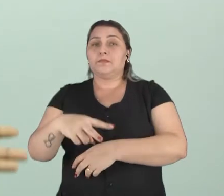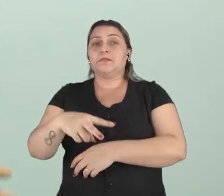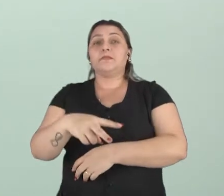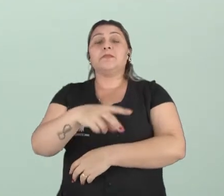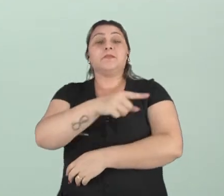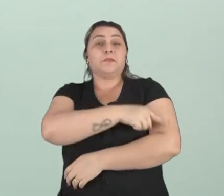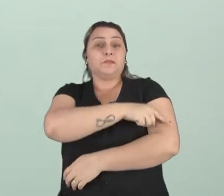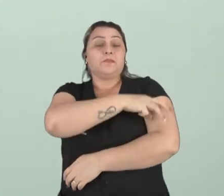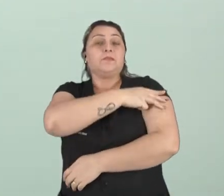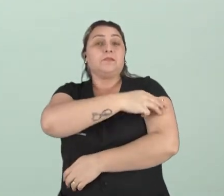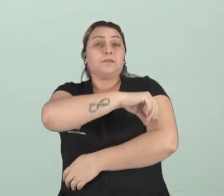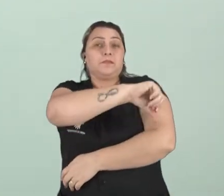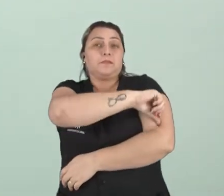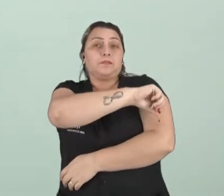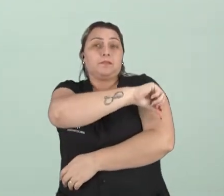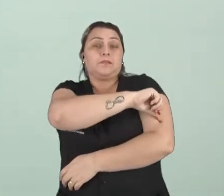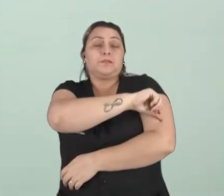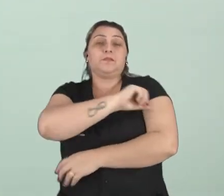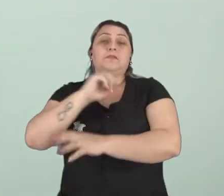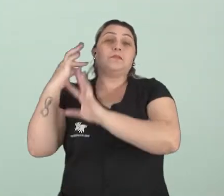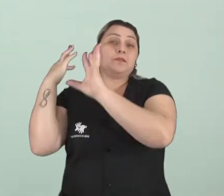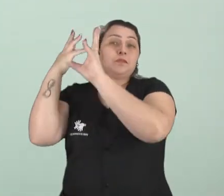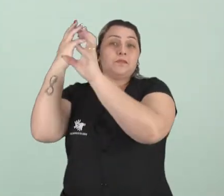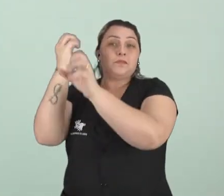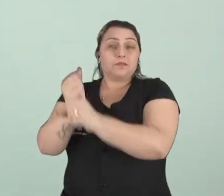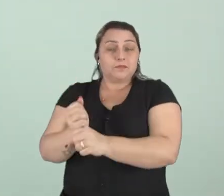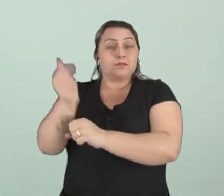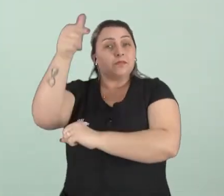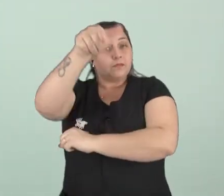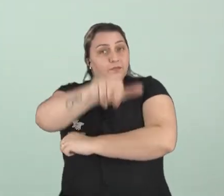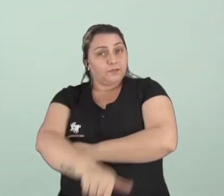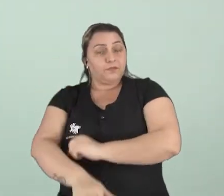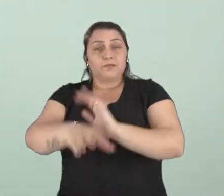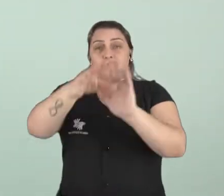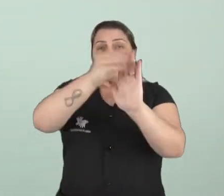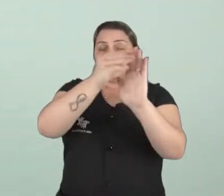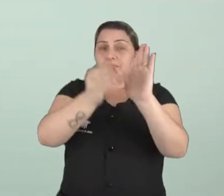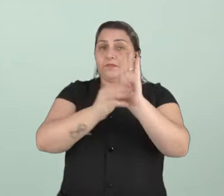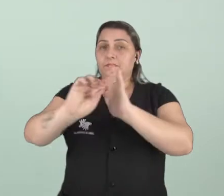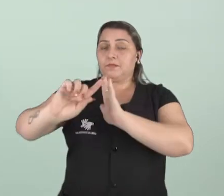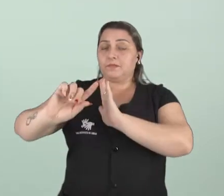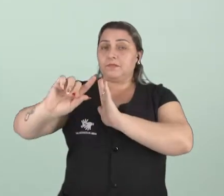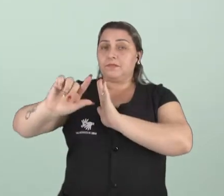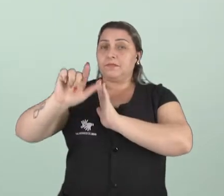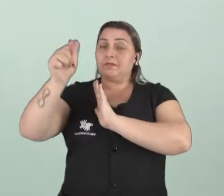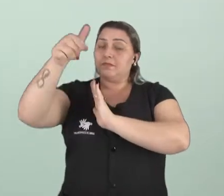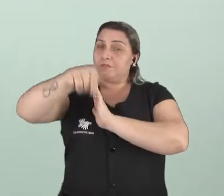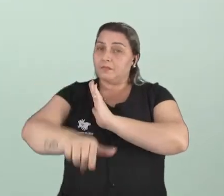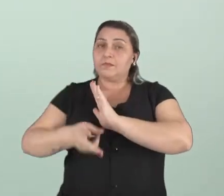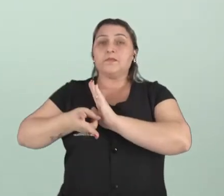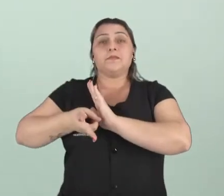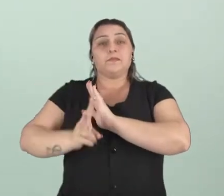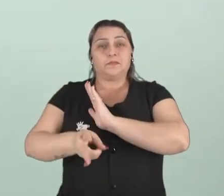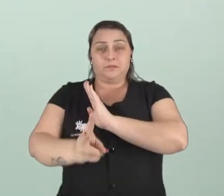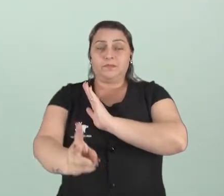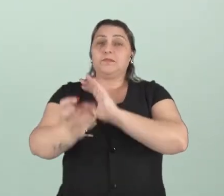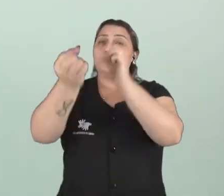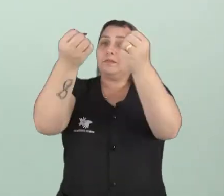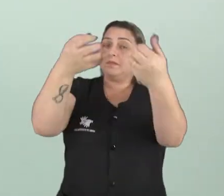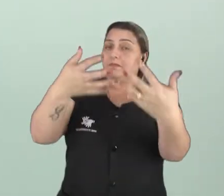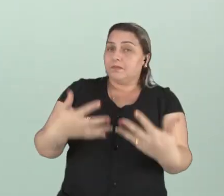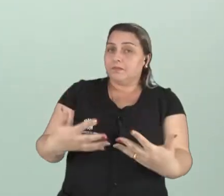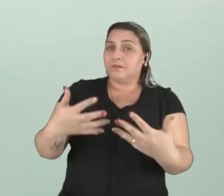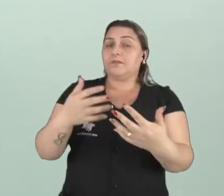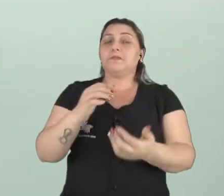ensino fundamental, no 9º ano. Então, nós vamos rever esses assuntos para depois a gente continuar, aí